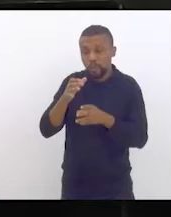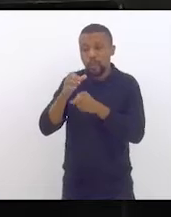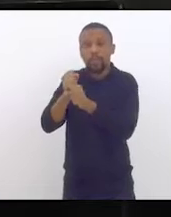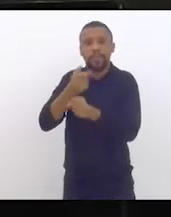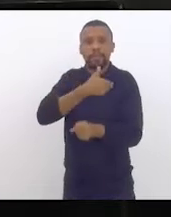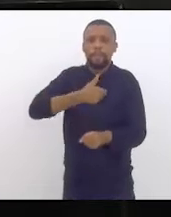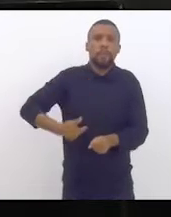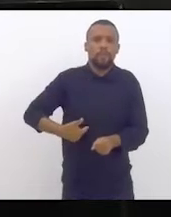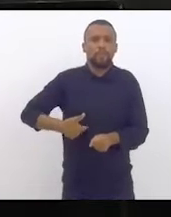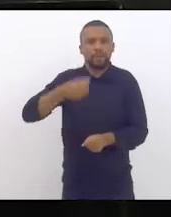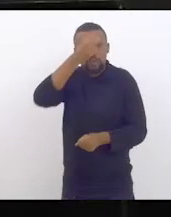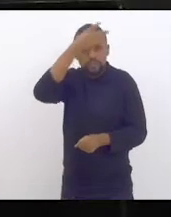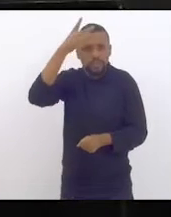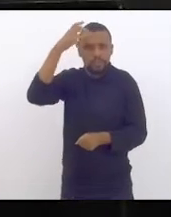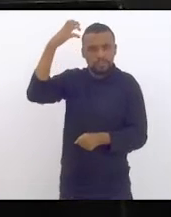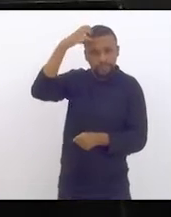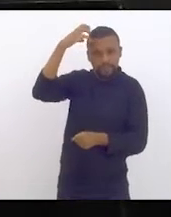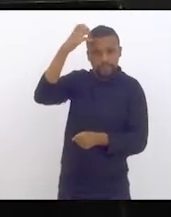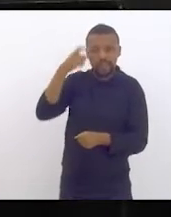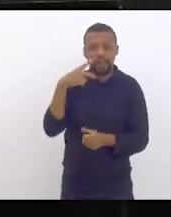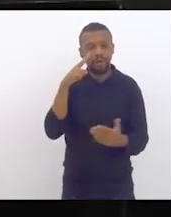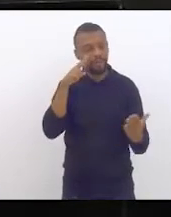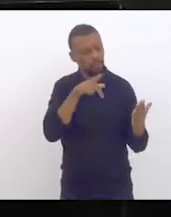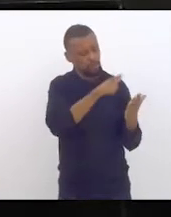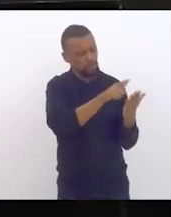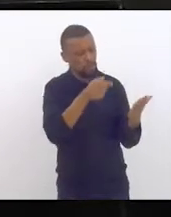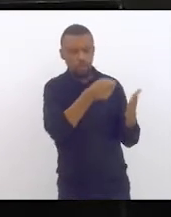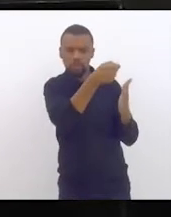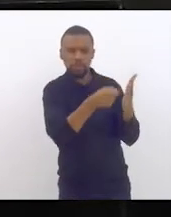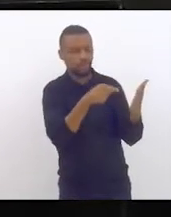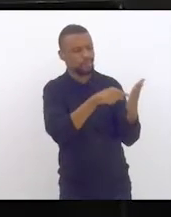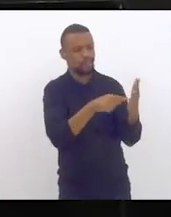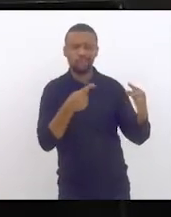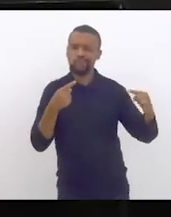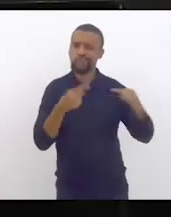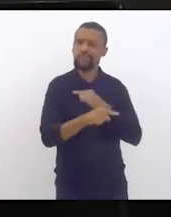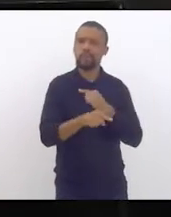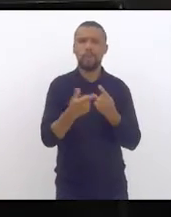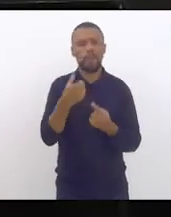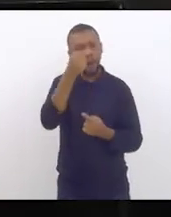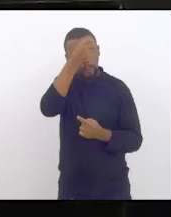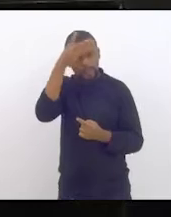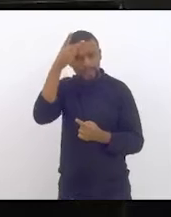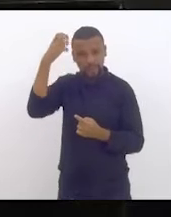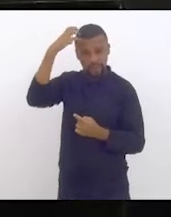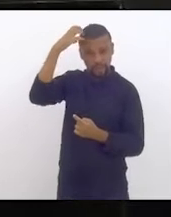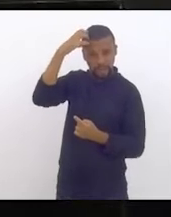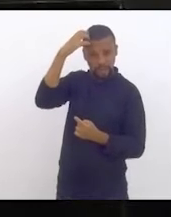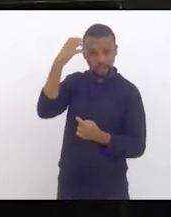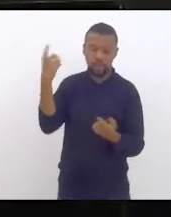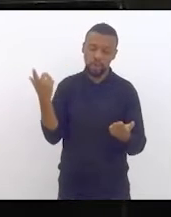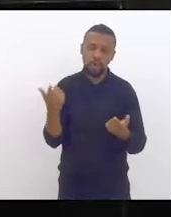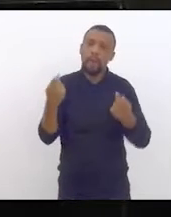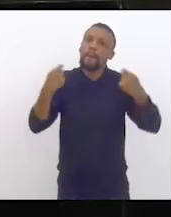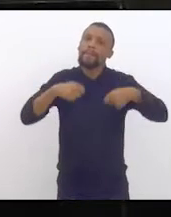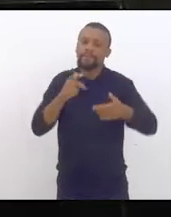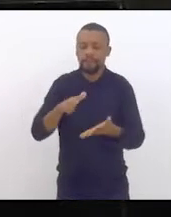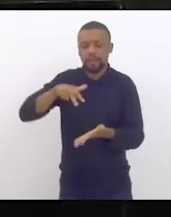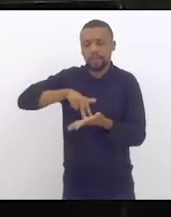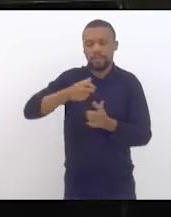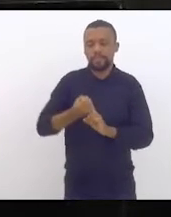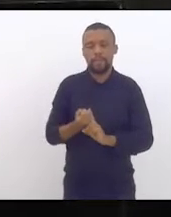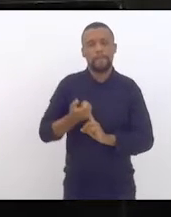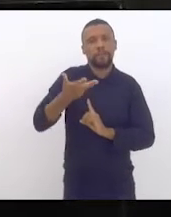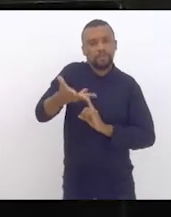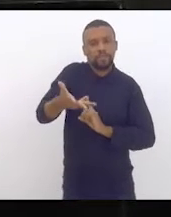vejo uma nota que presta desserviço ao meu Município eu não posso deixar de aqui me manifestar e